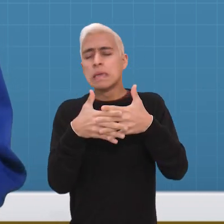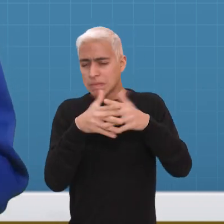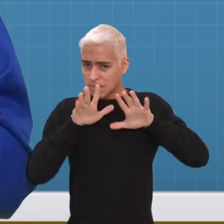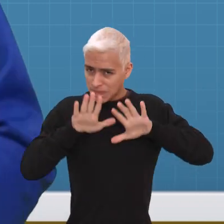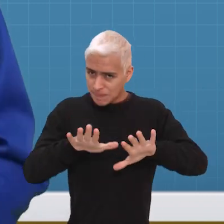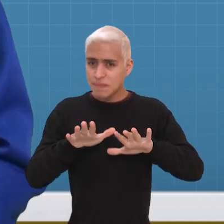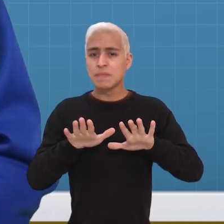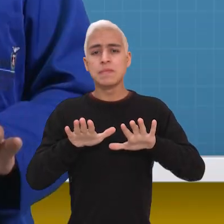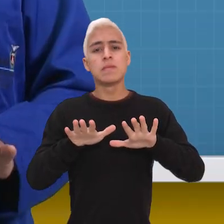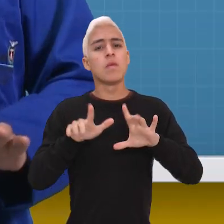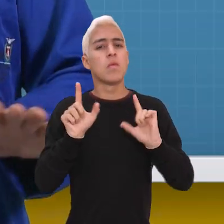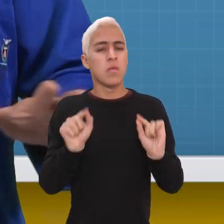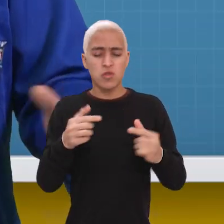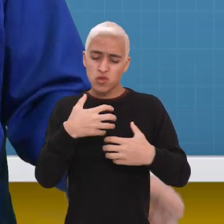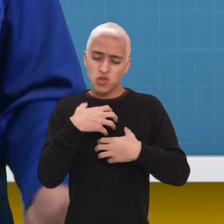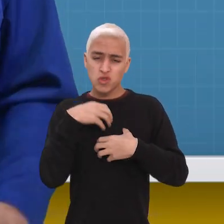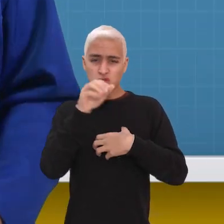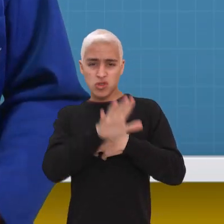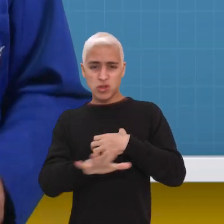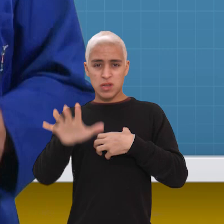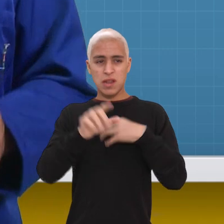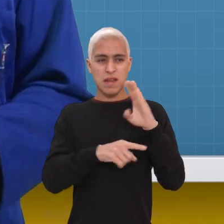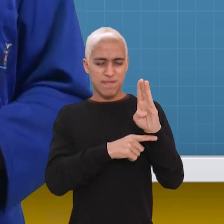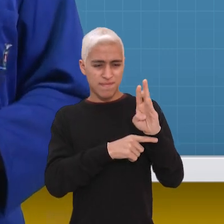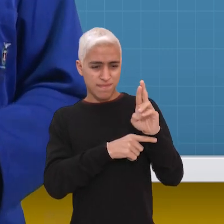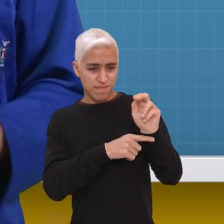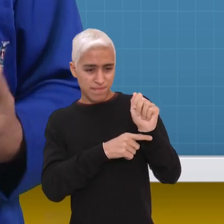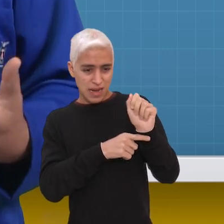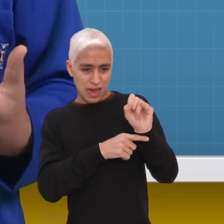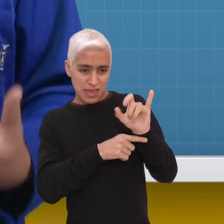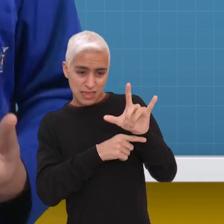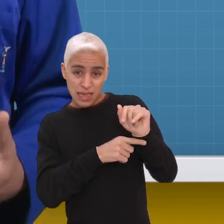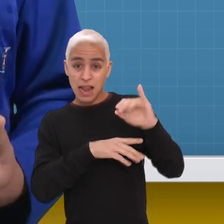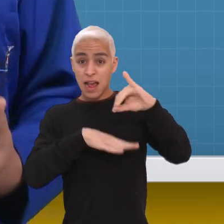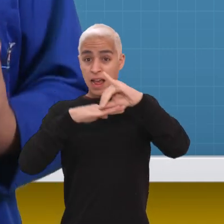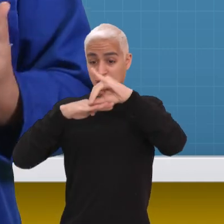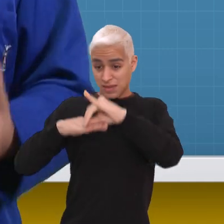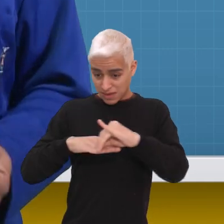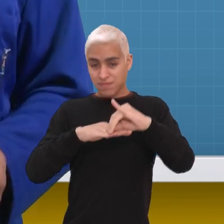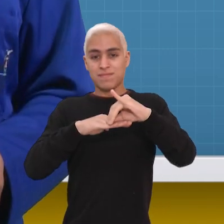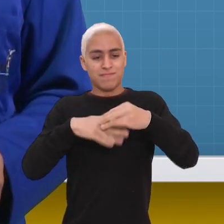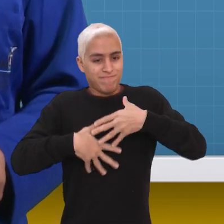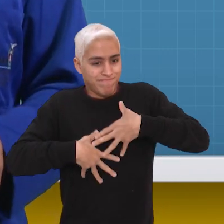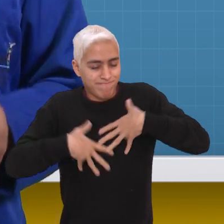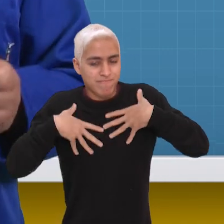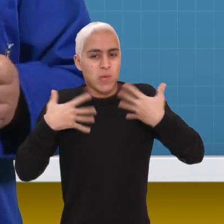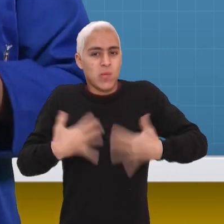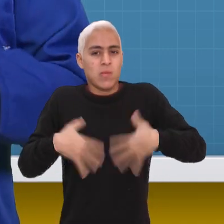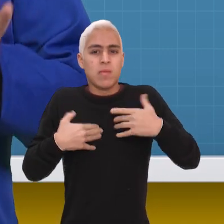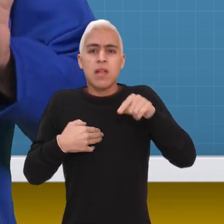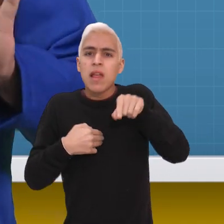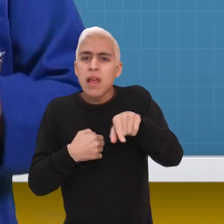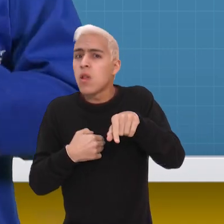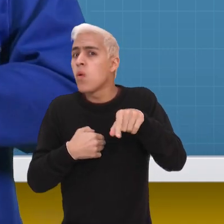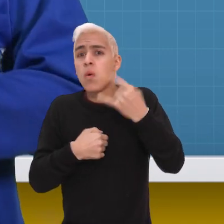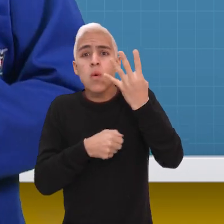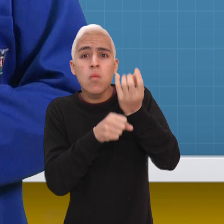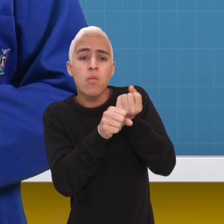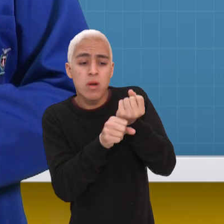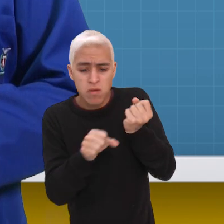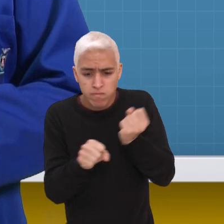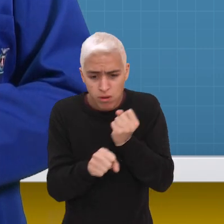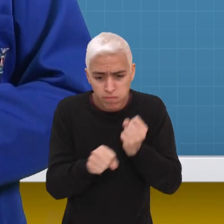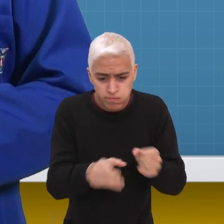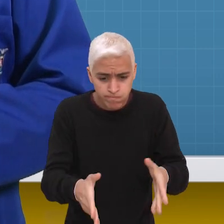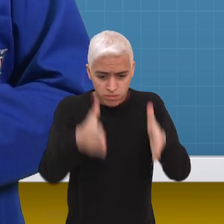ar. Mas olha, de uma maneira geral, Brasília, essa nossa capital que dá muito orgulho, ela levou apenas 4 anos